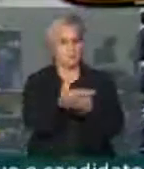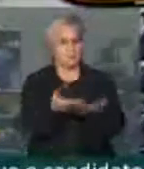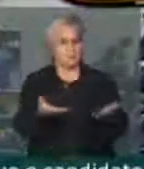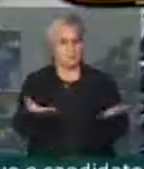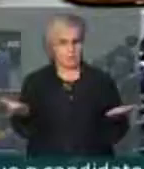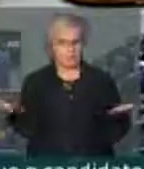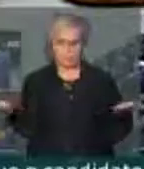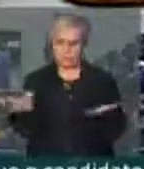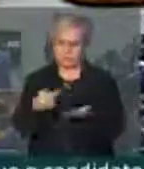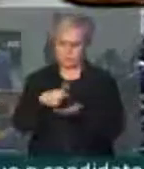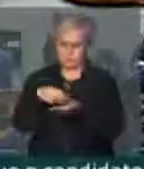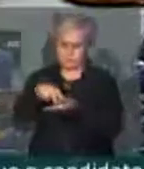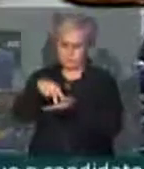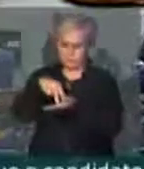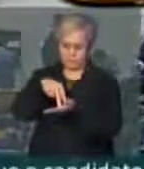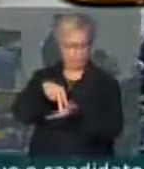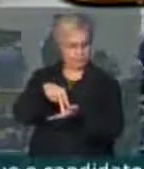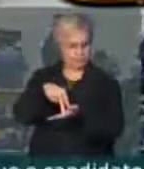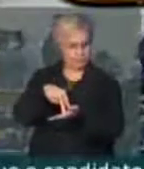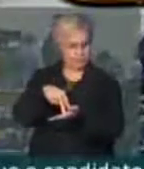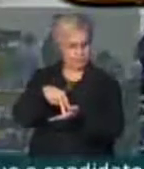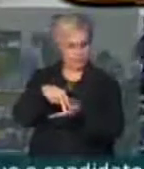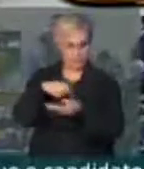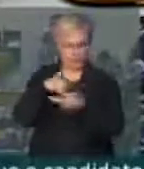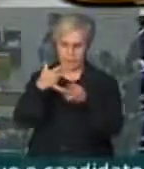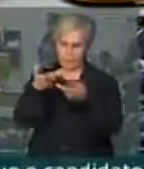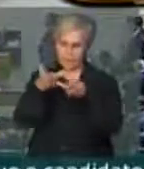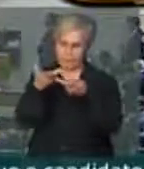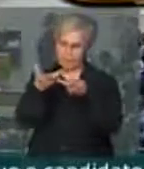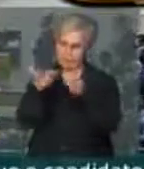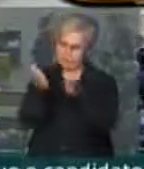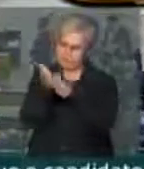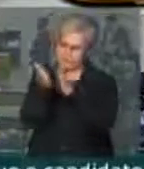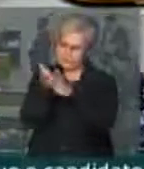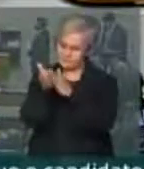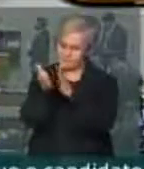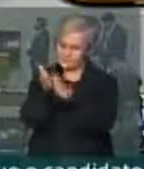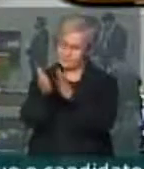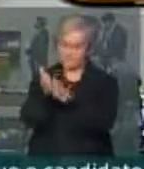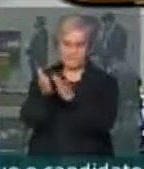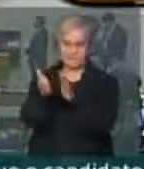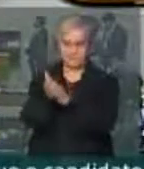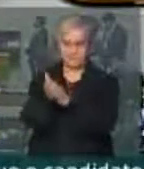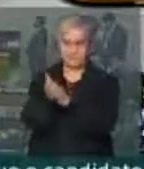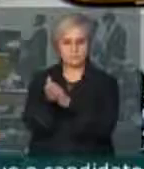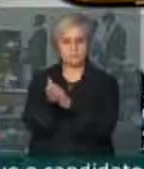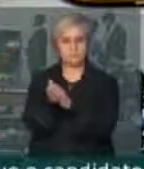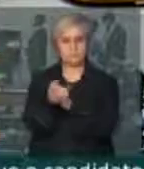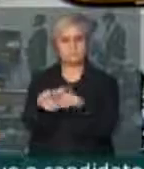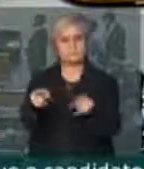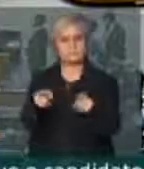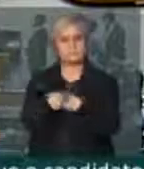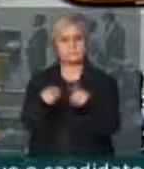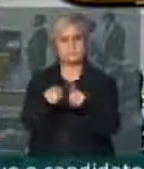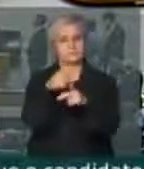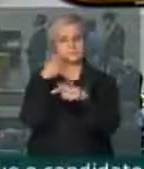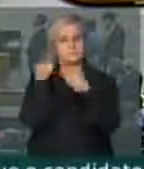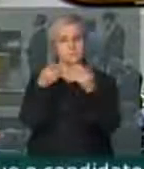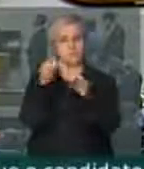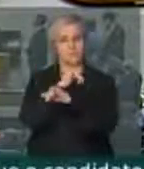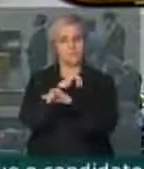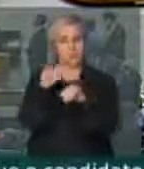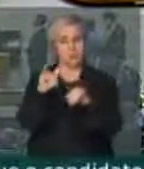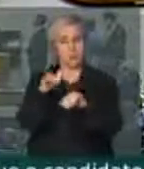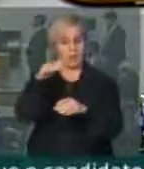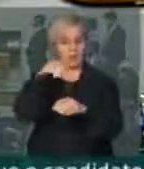eu ocupo a tribuna e eu quero aqui parabenizar e, na verdade, ressaltar aqui a